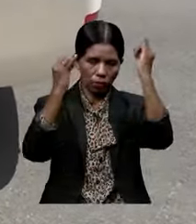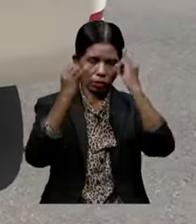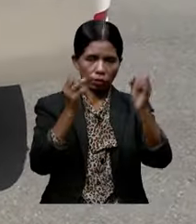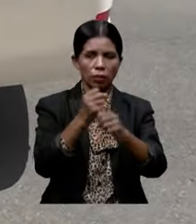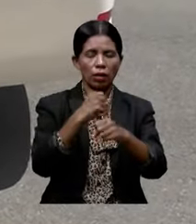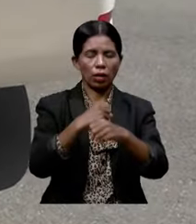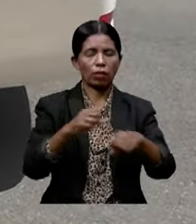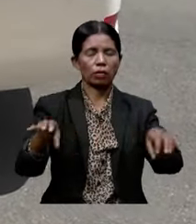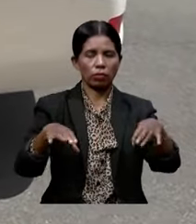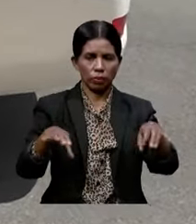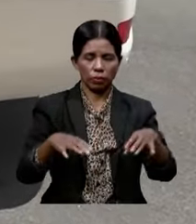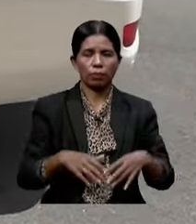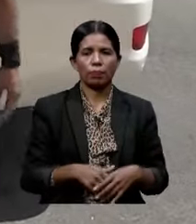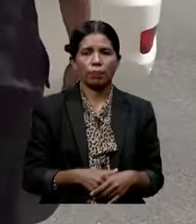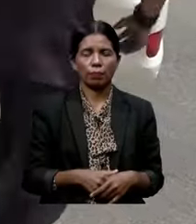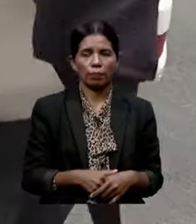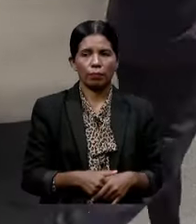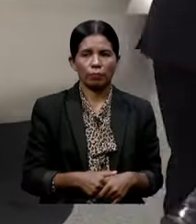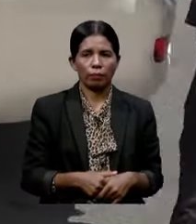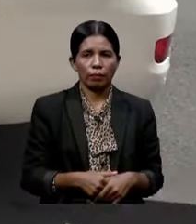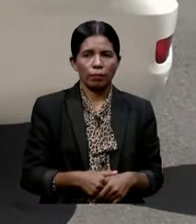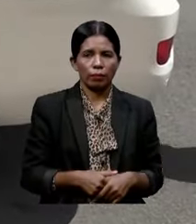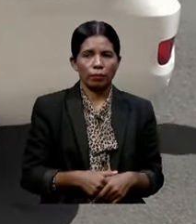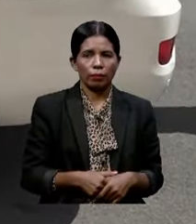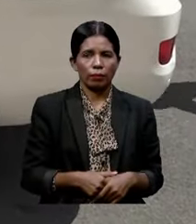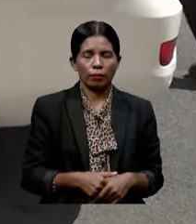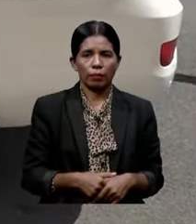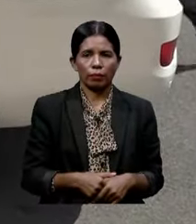realiza recrutamento. Santina de Jesus, Marito da Costa, GMN.